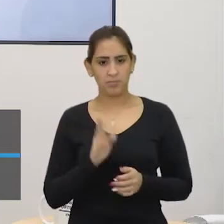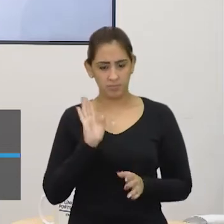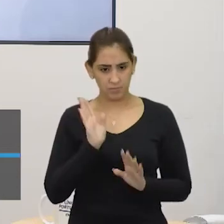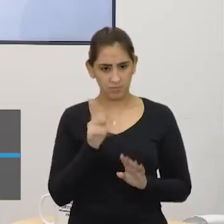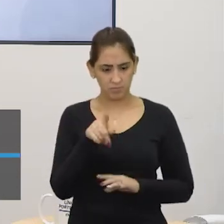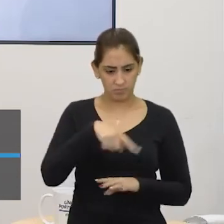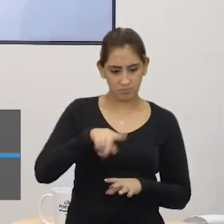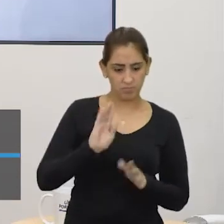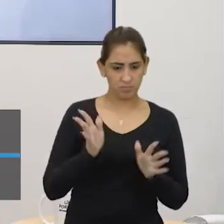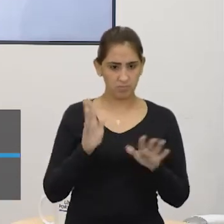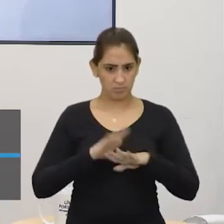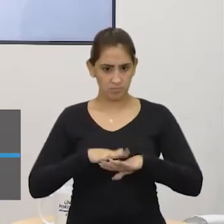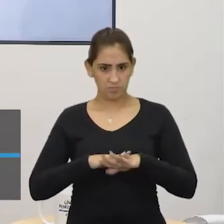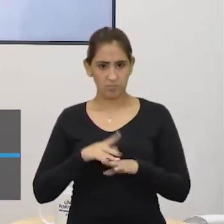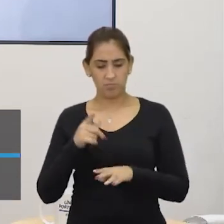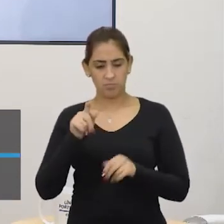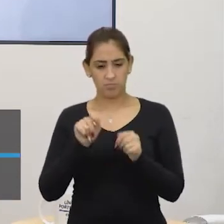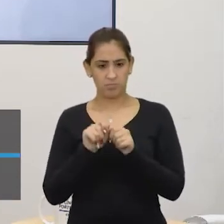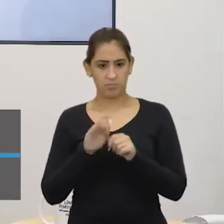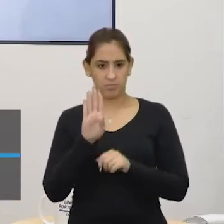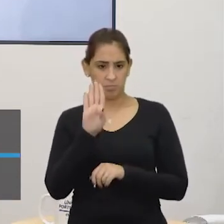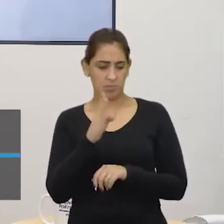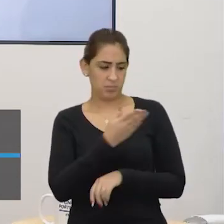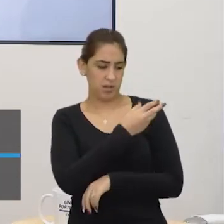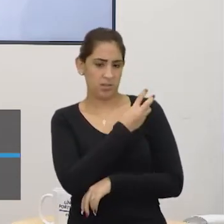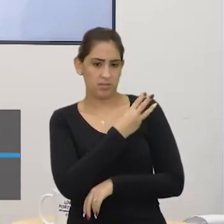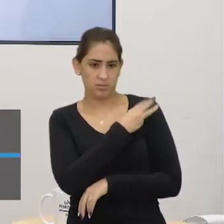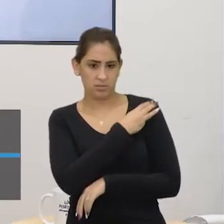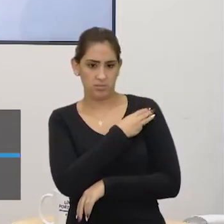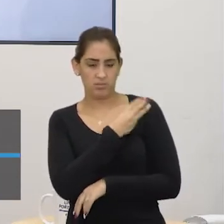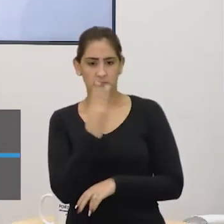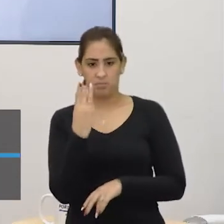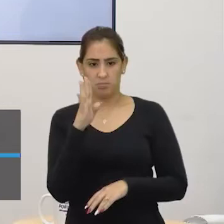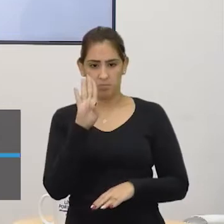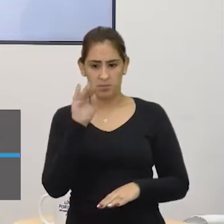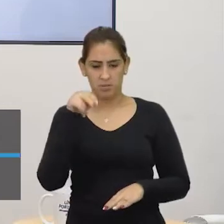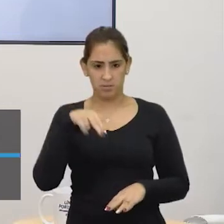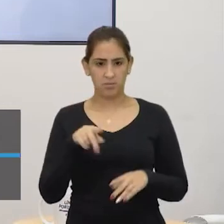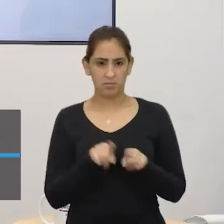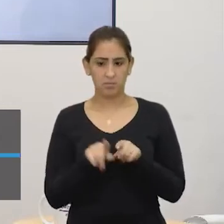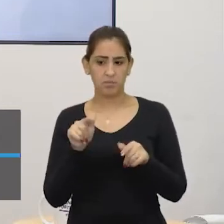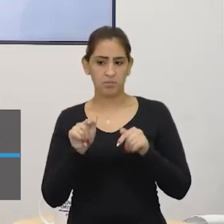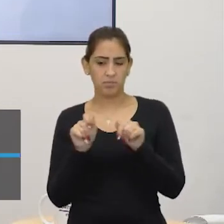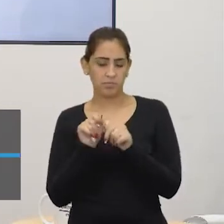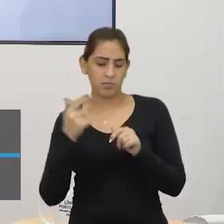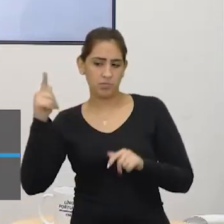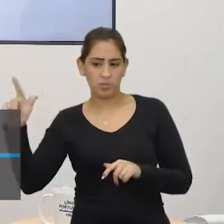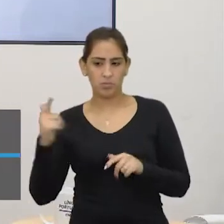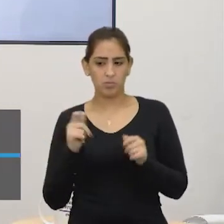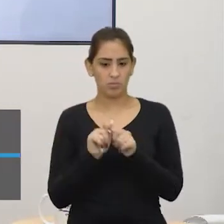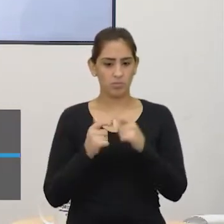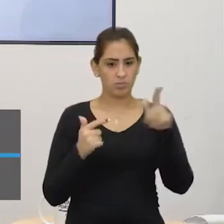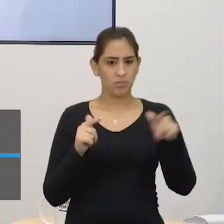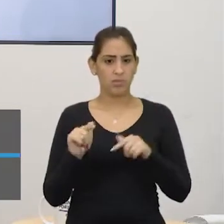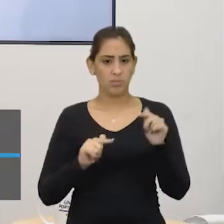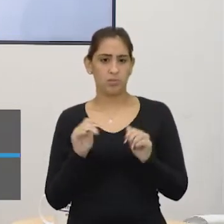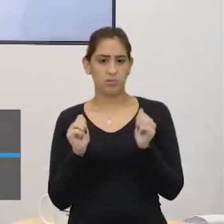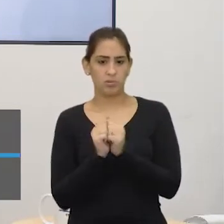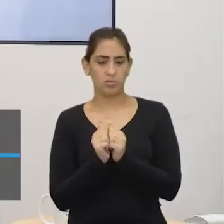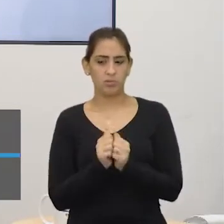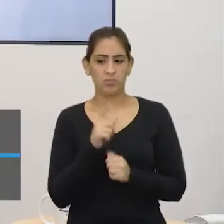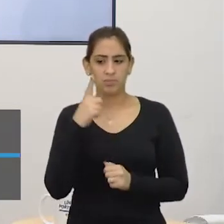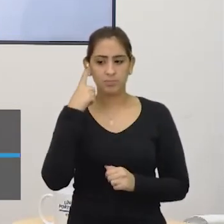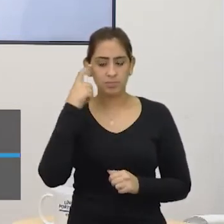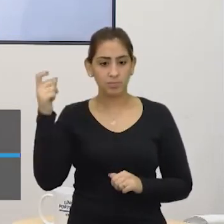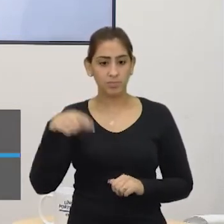tenham feito lá no começo do bimestre, às vezes o professor trabalhou uma coisa, ou a gente aqui trabalhou outra, trabalhamos juntos. A ideia é que